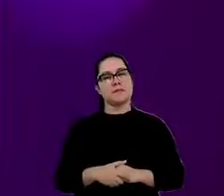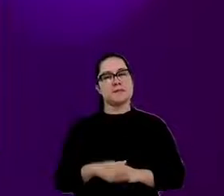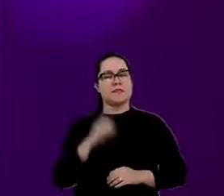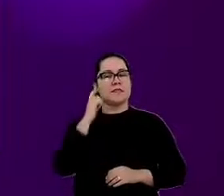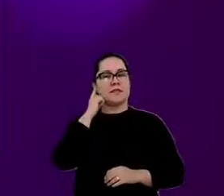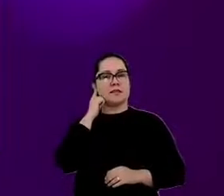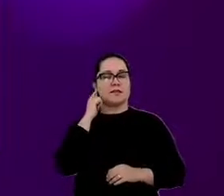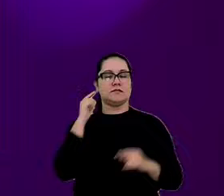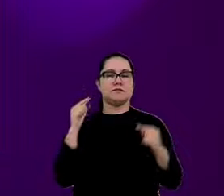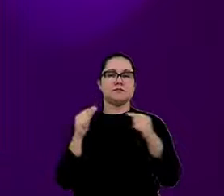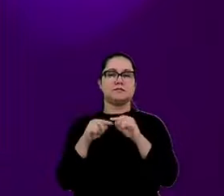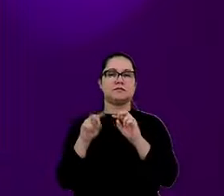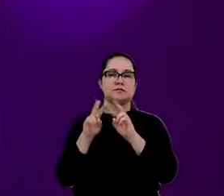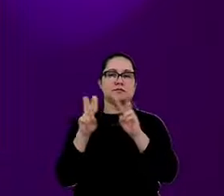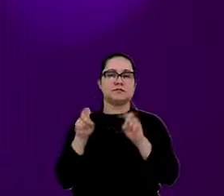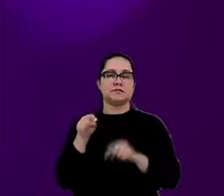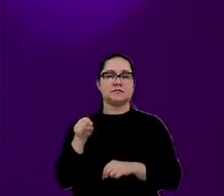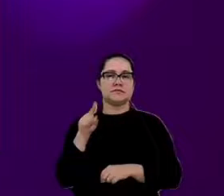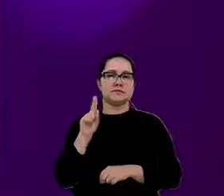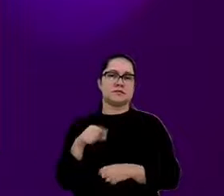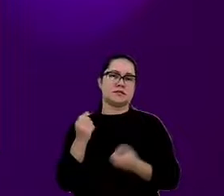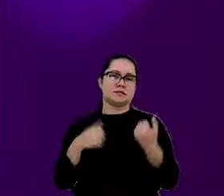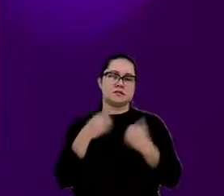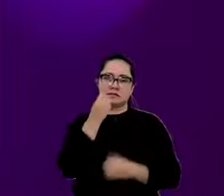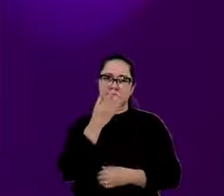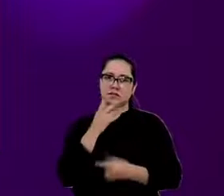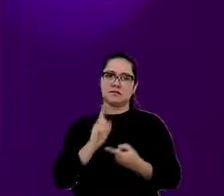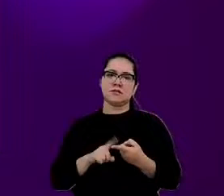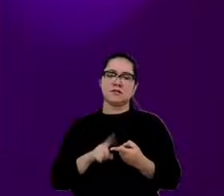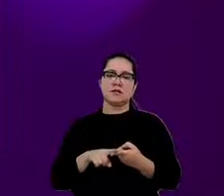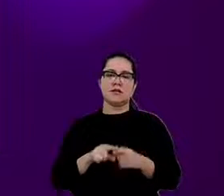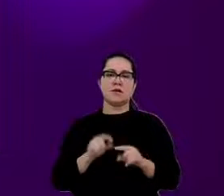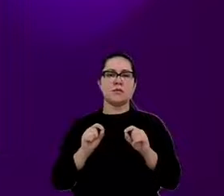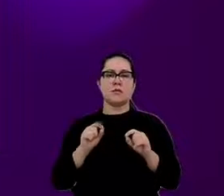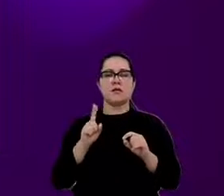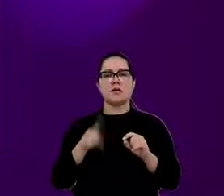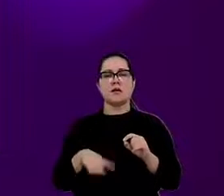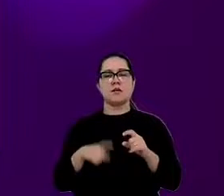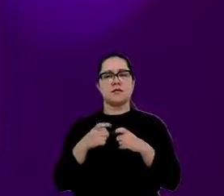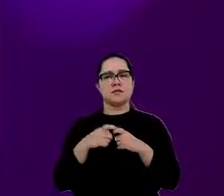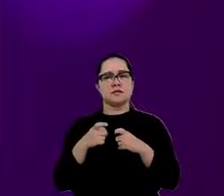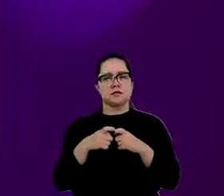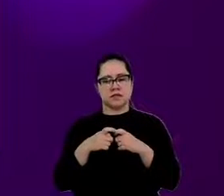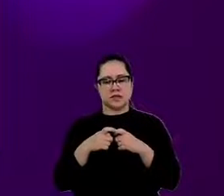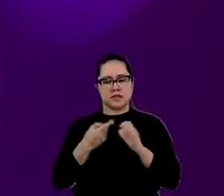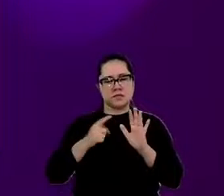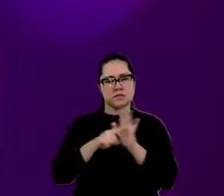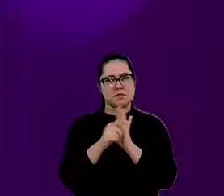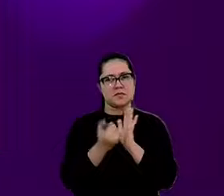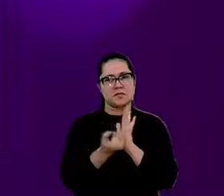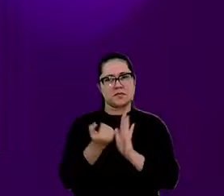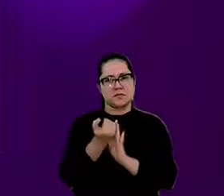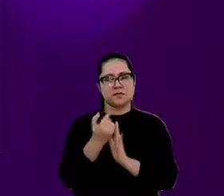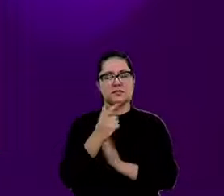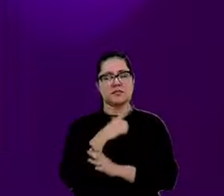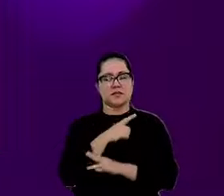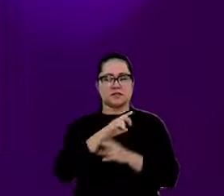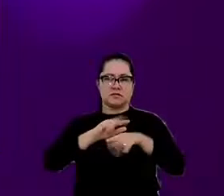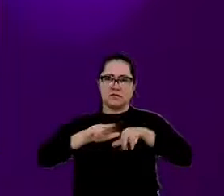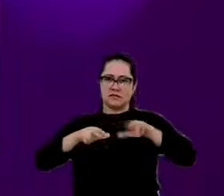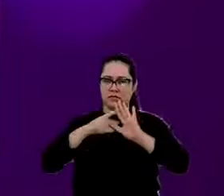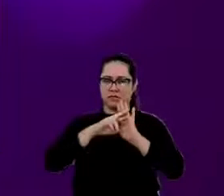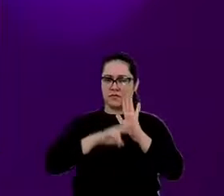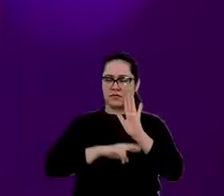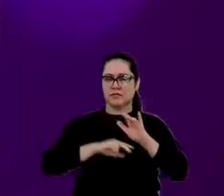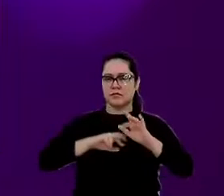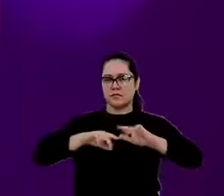à questão que foi muito bem apresentada, né, o que seria uma medicina de alta complexidade? A gente tem todas as nossas diretrizes de